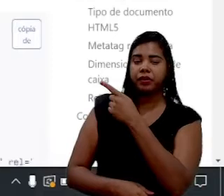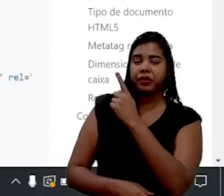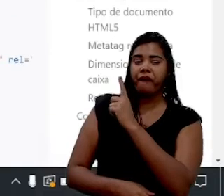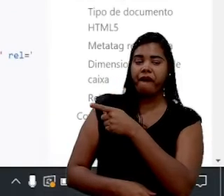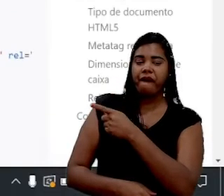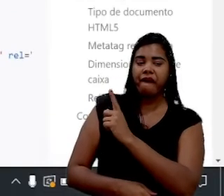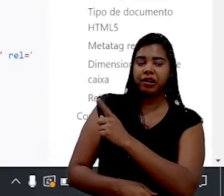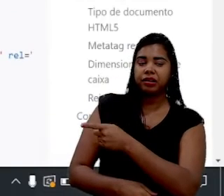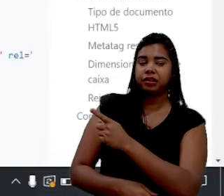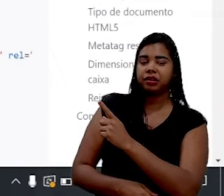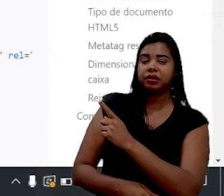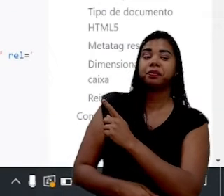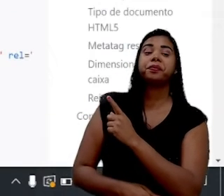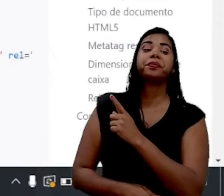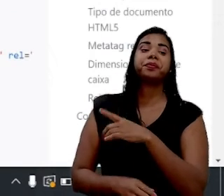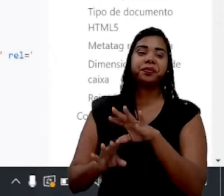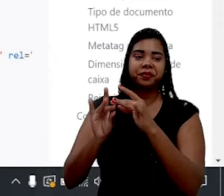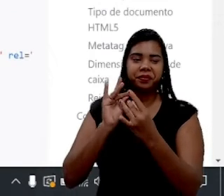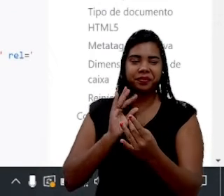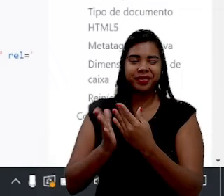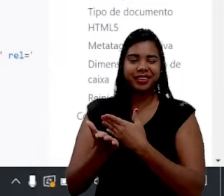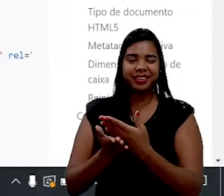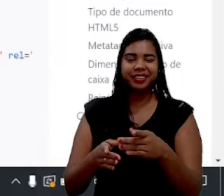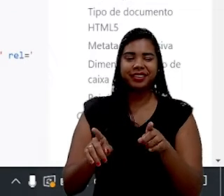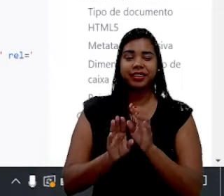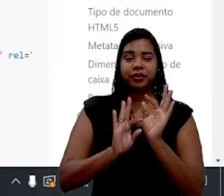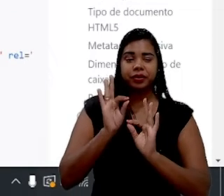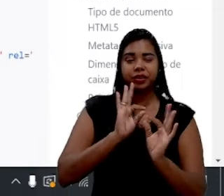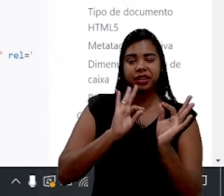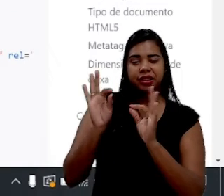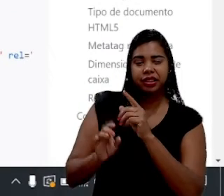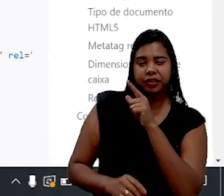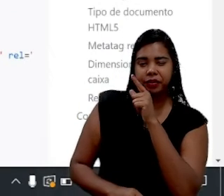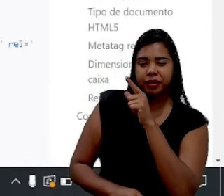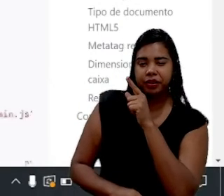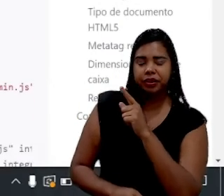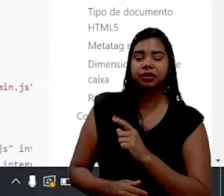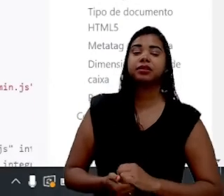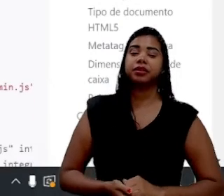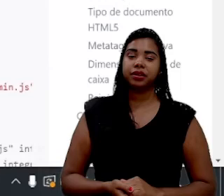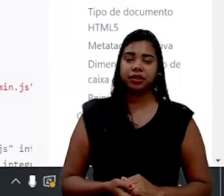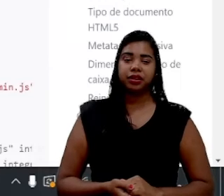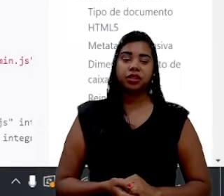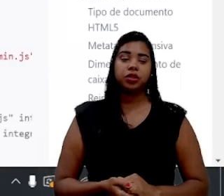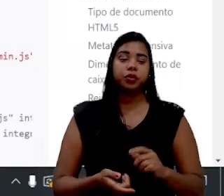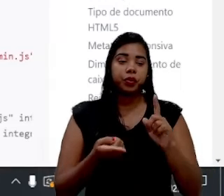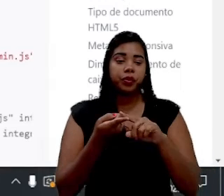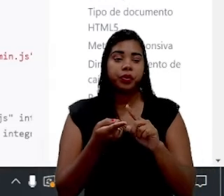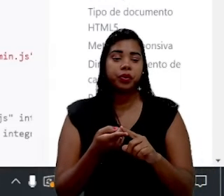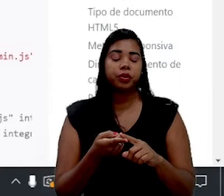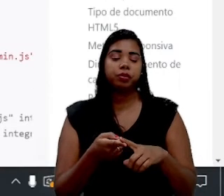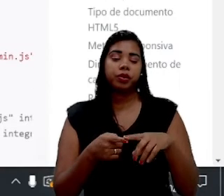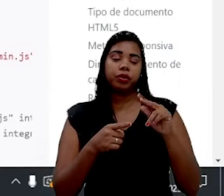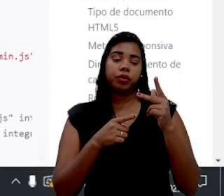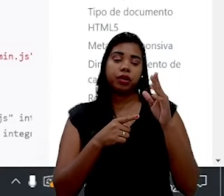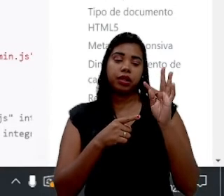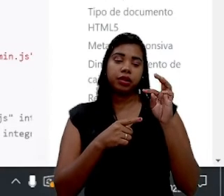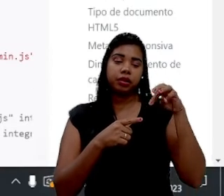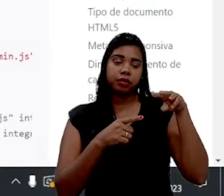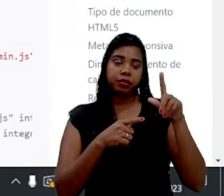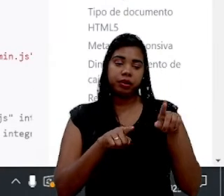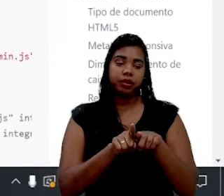um componentezinho aqui, o modelo inicial, ele já está prontinho aqui com a tag, né? As tags do HTML, que tem